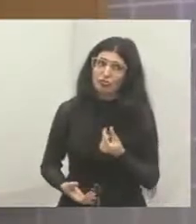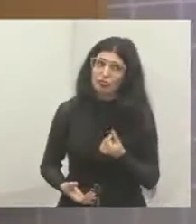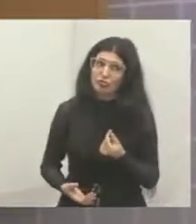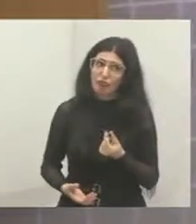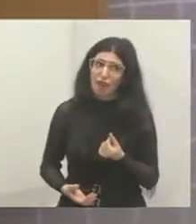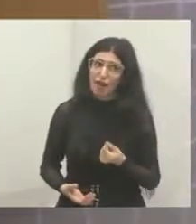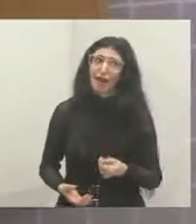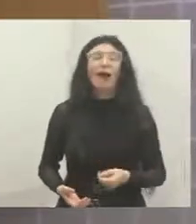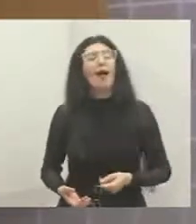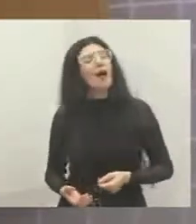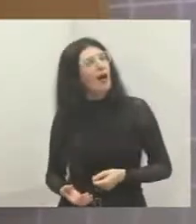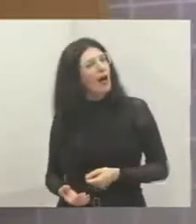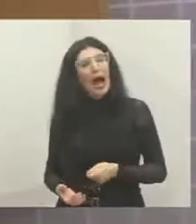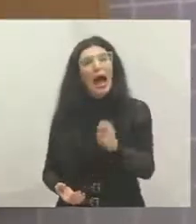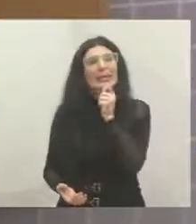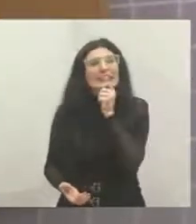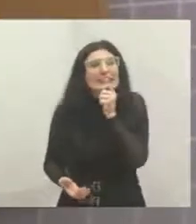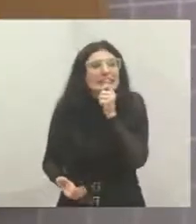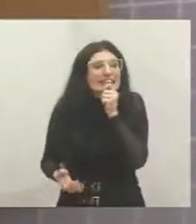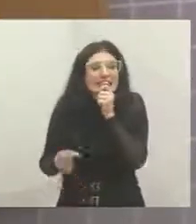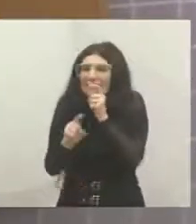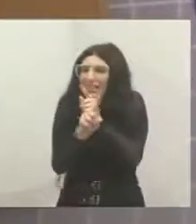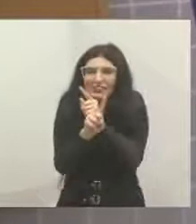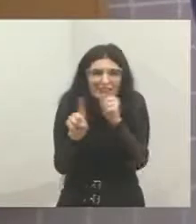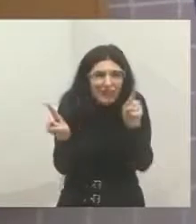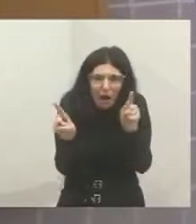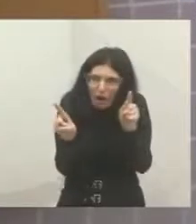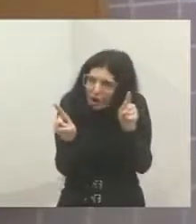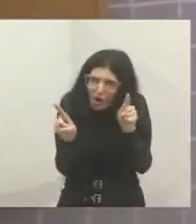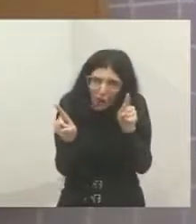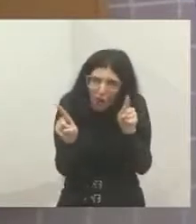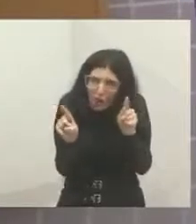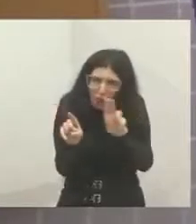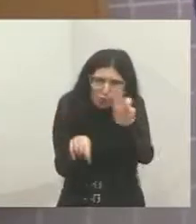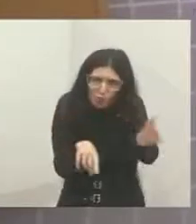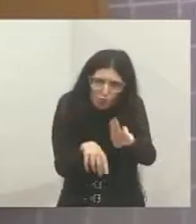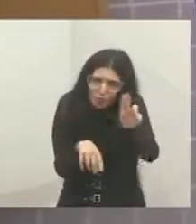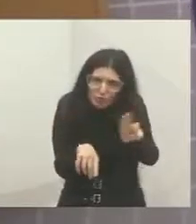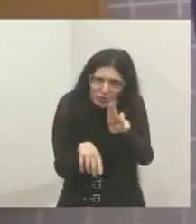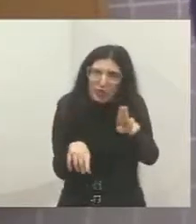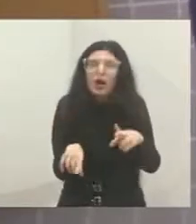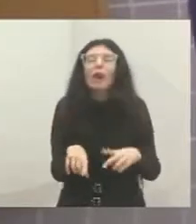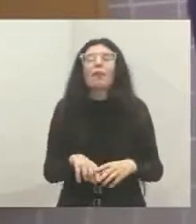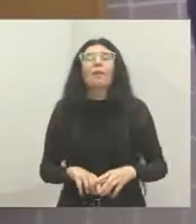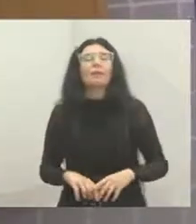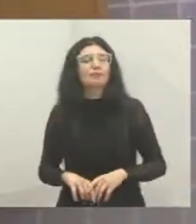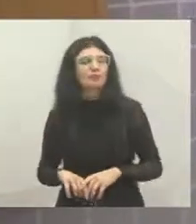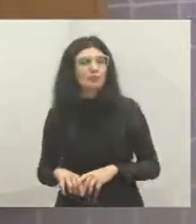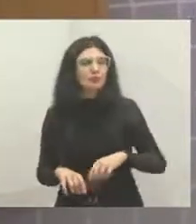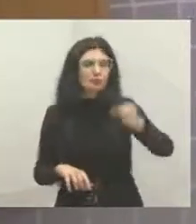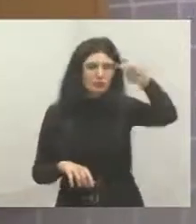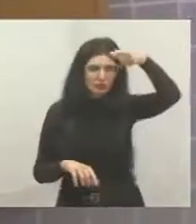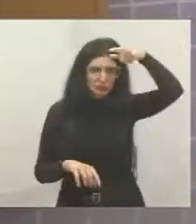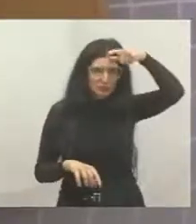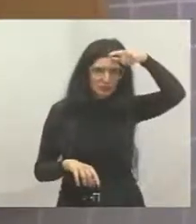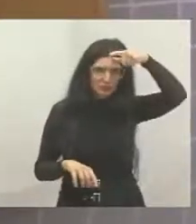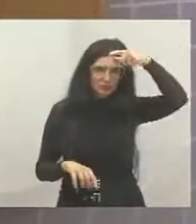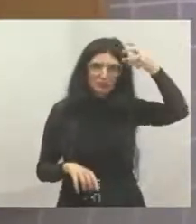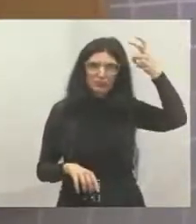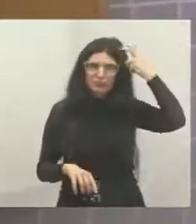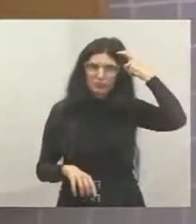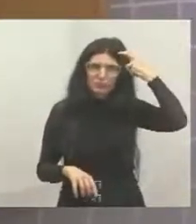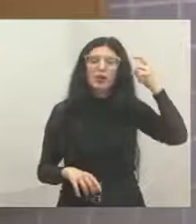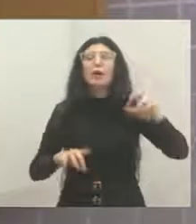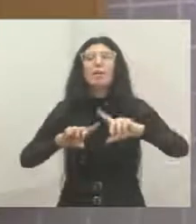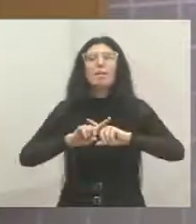ainda não foi direcionado porque está suspenso as ações culturais. Então, o que ele pergunta aqui, se algum